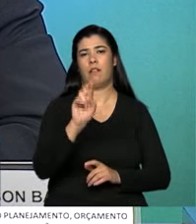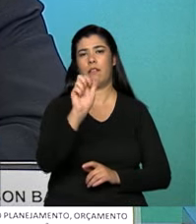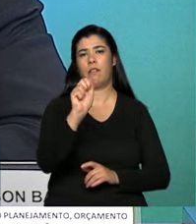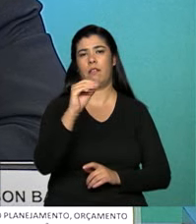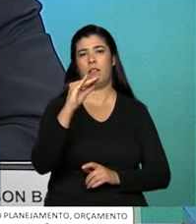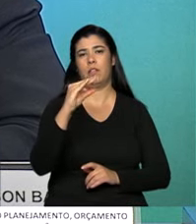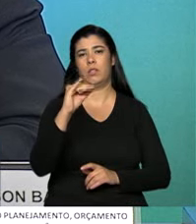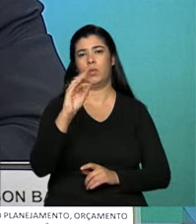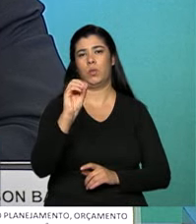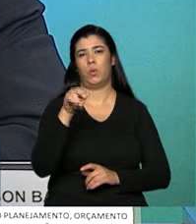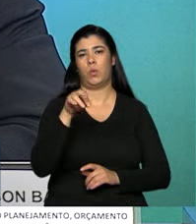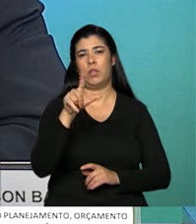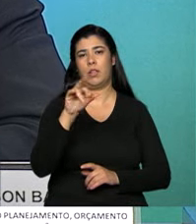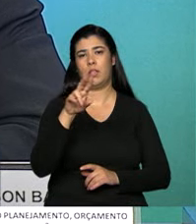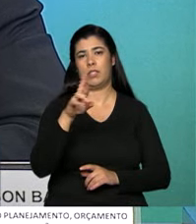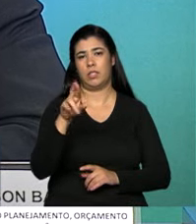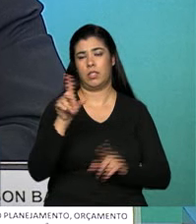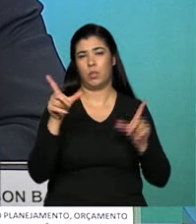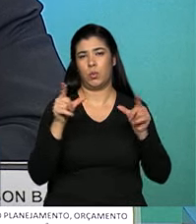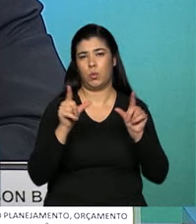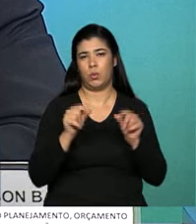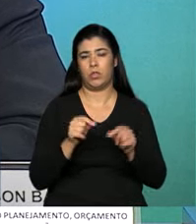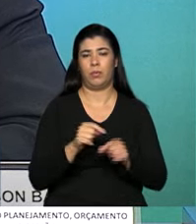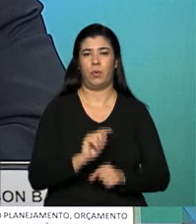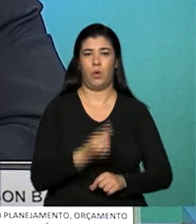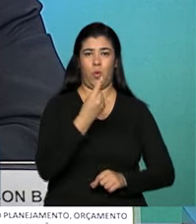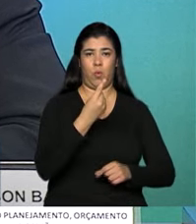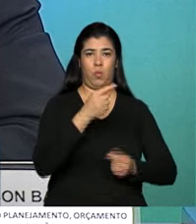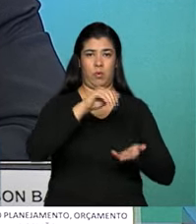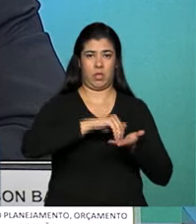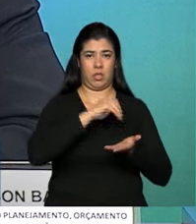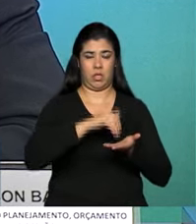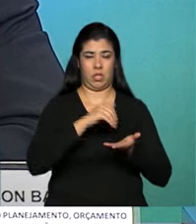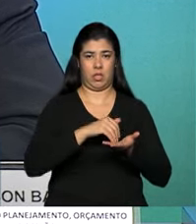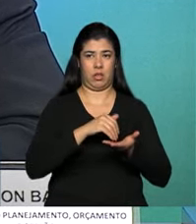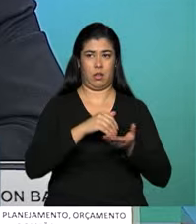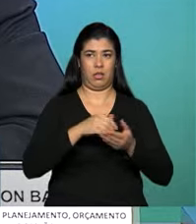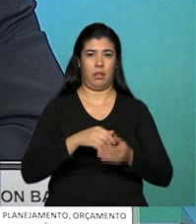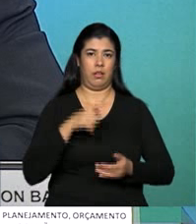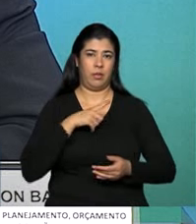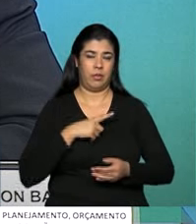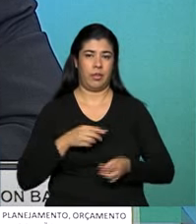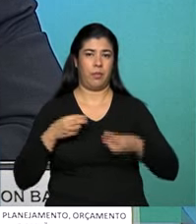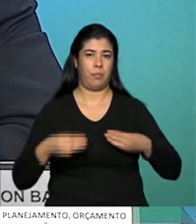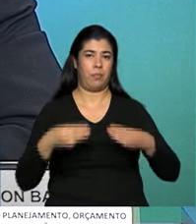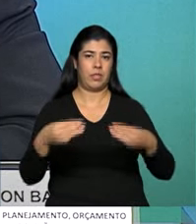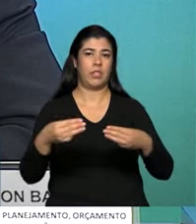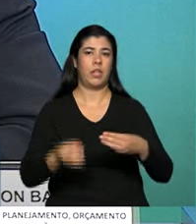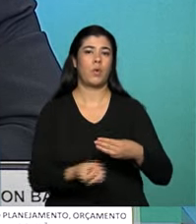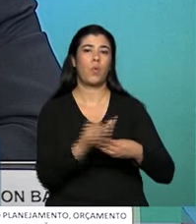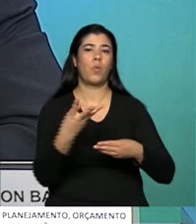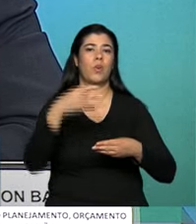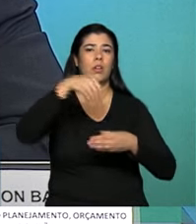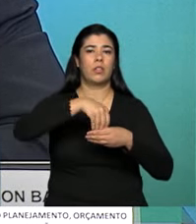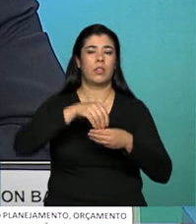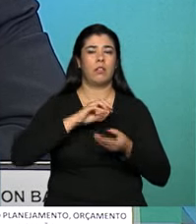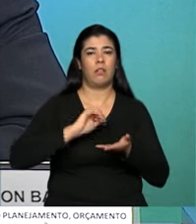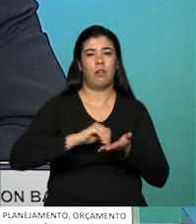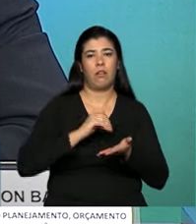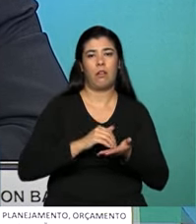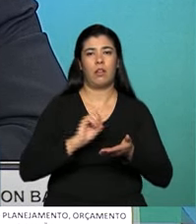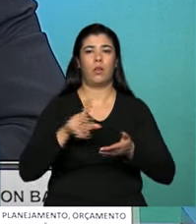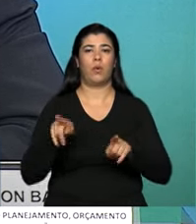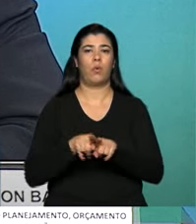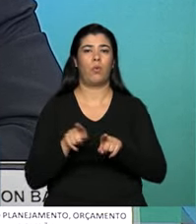do número de secretarias dentro de um demais dentro de um ministério ou uma redução do número de divisões dentro de um órgão